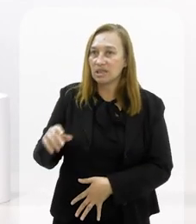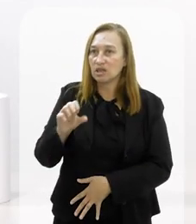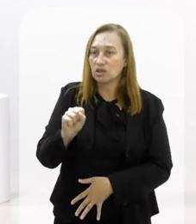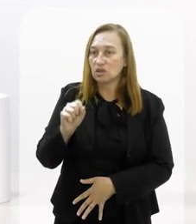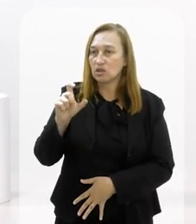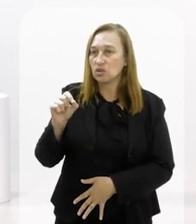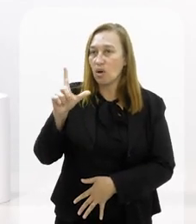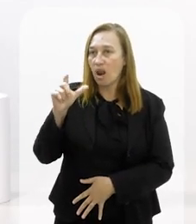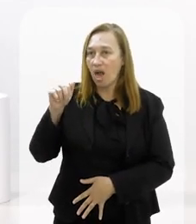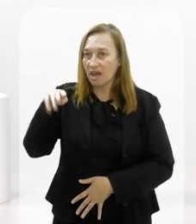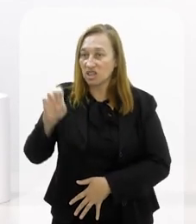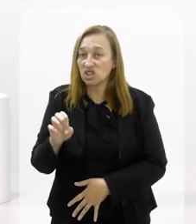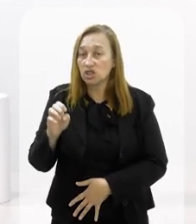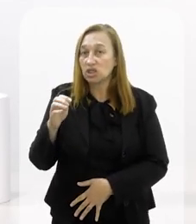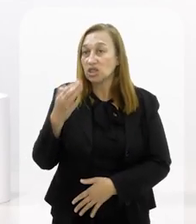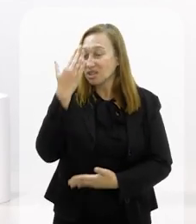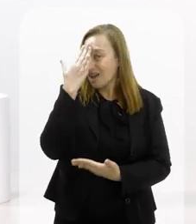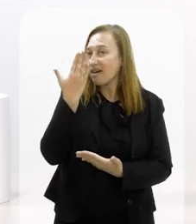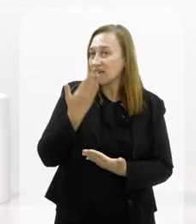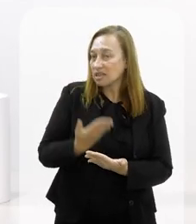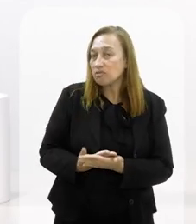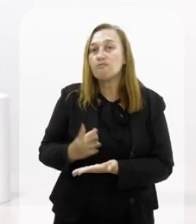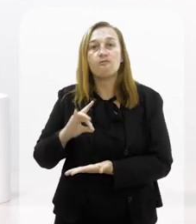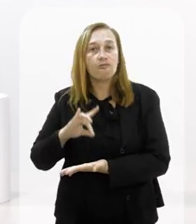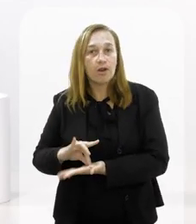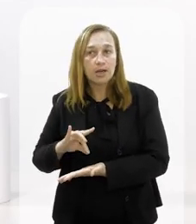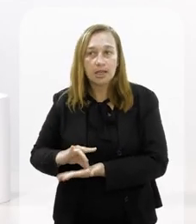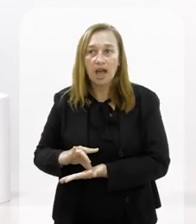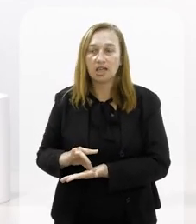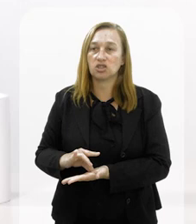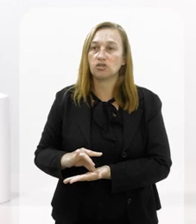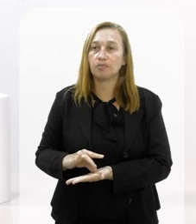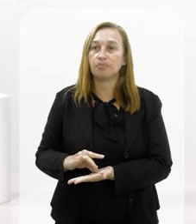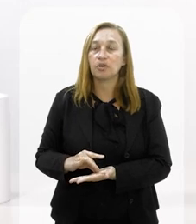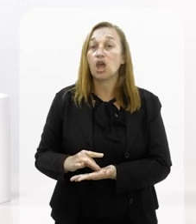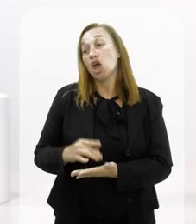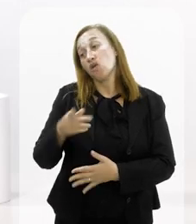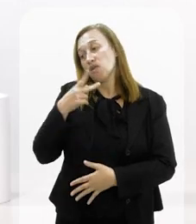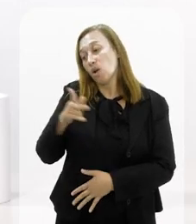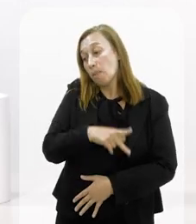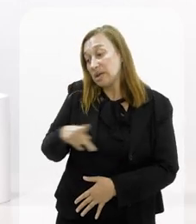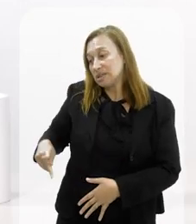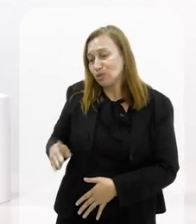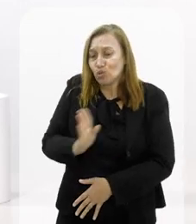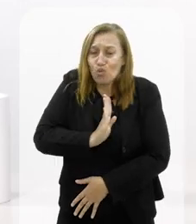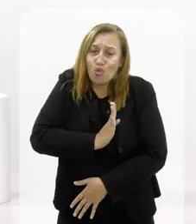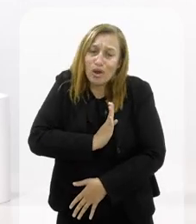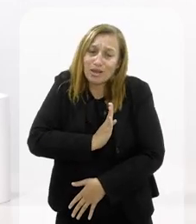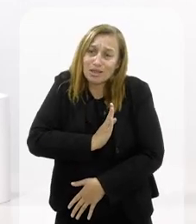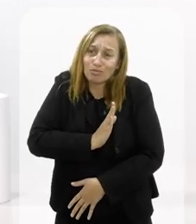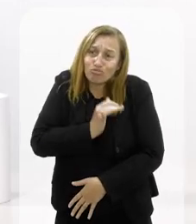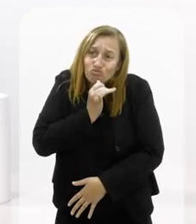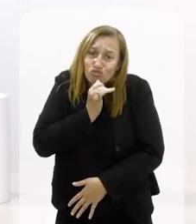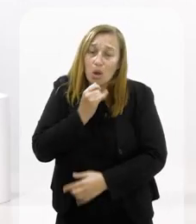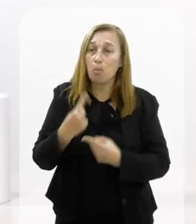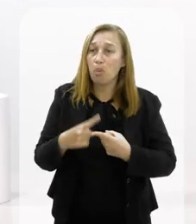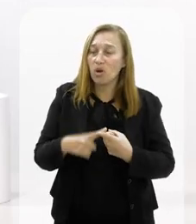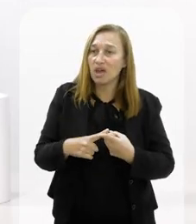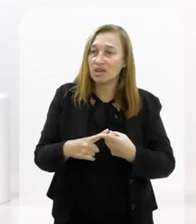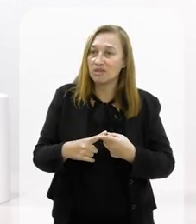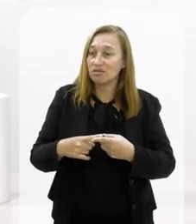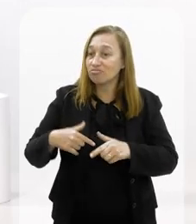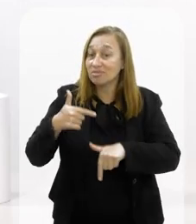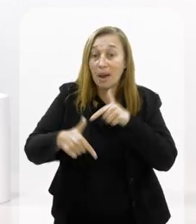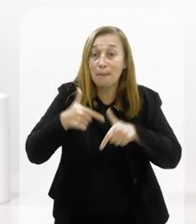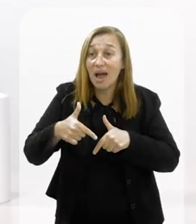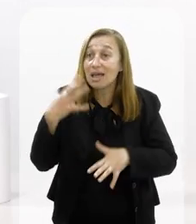a presidente soland de de muita confiança eh de muita verdade então eu falei para ela Presidente eu tô com coração apertado porque